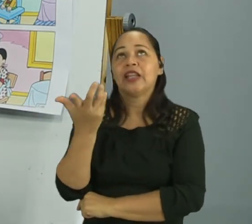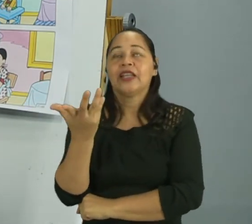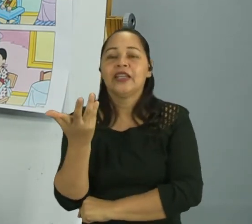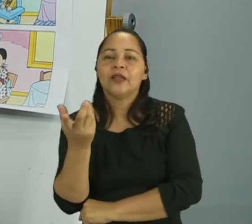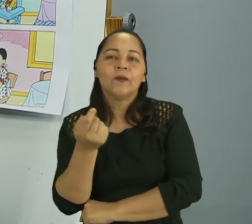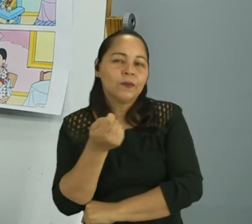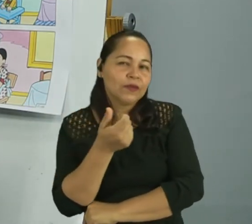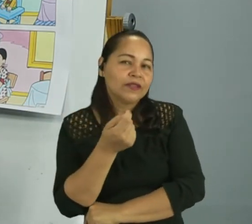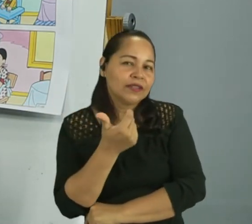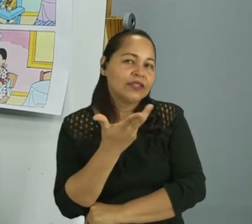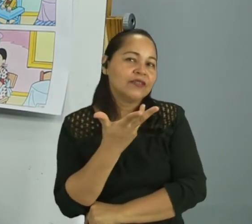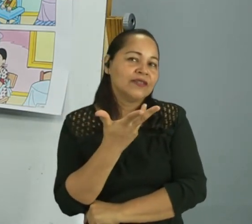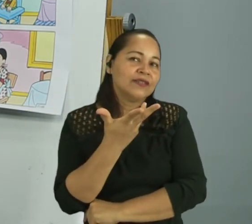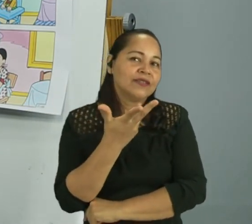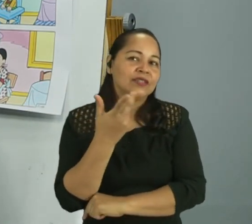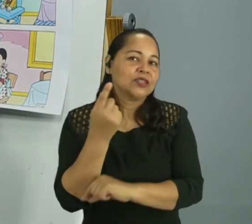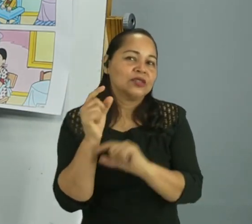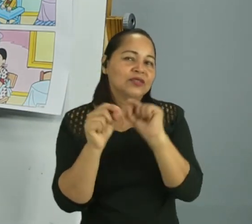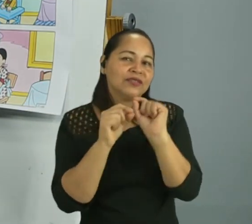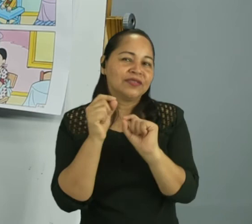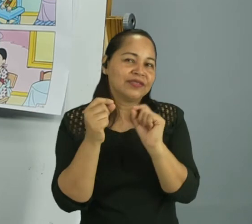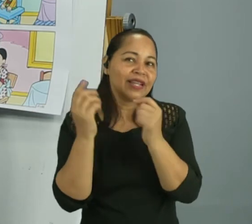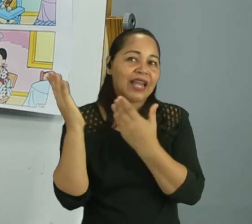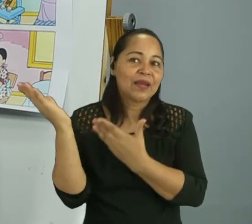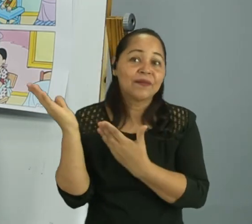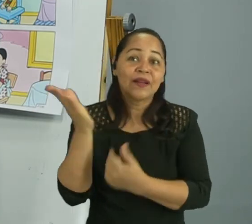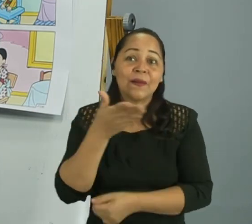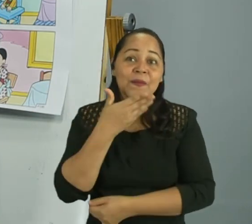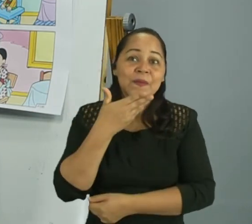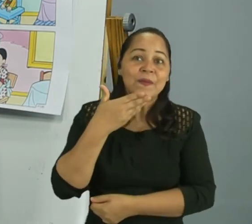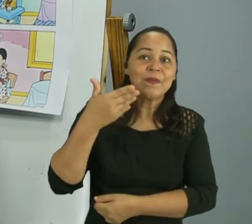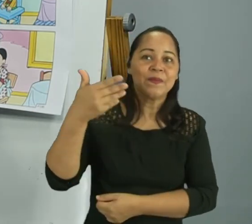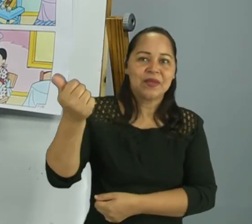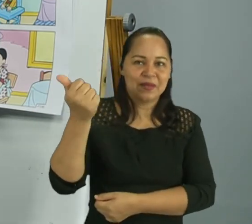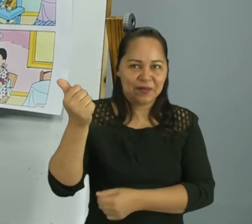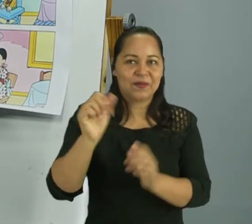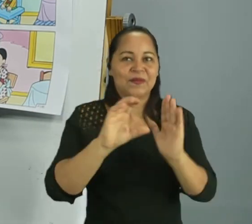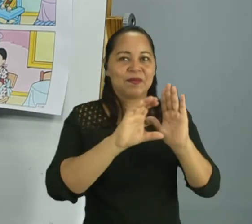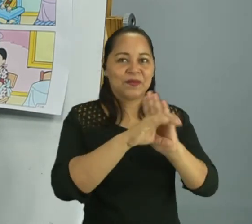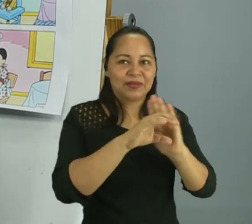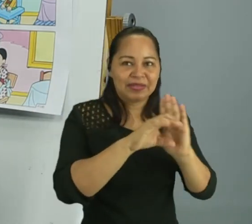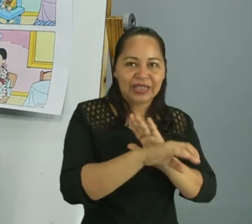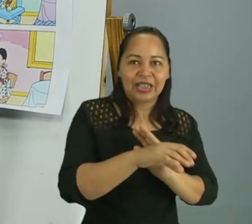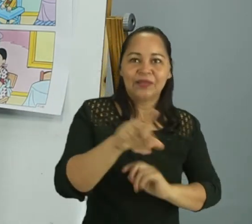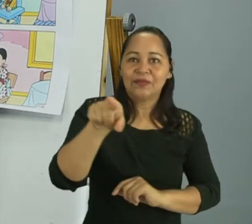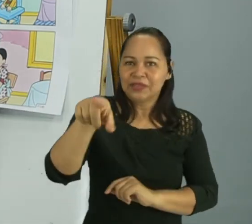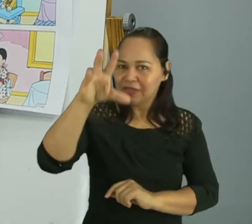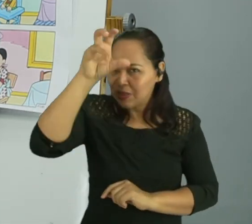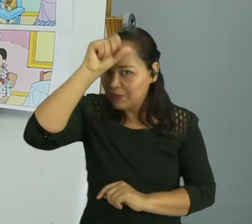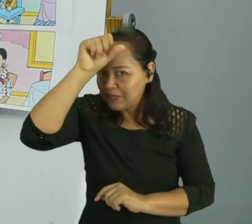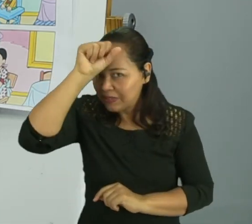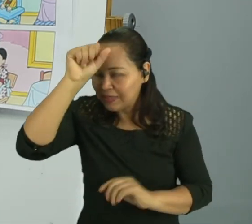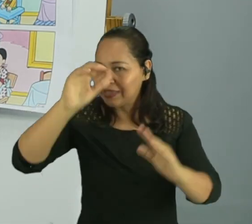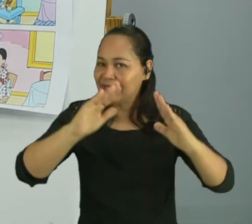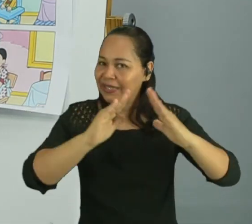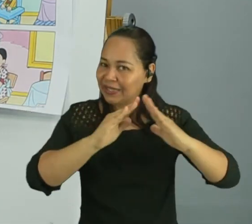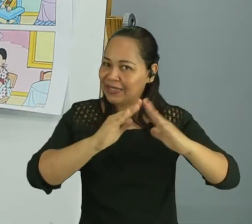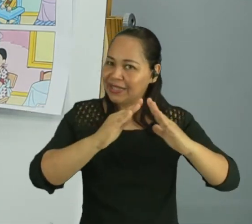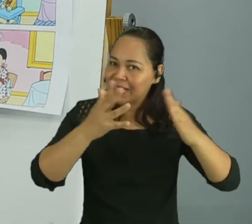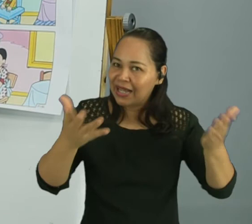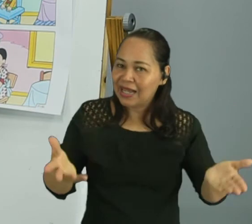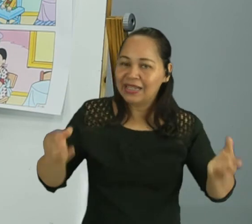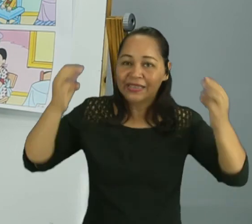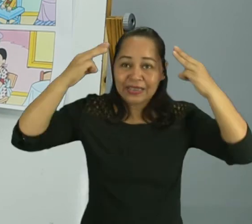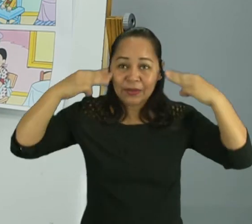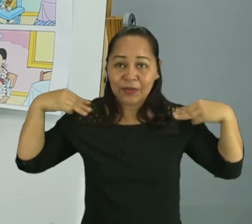vocês observarem um pouquinho do que é uma tirinha, né? Nessa prática nós já vimos uma aqui, né? Essa